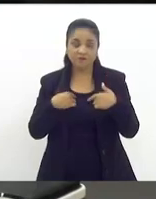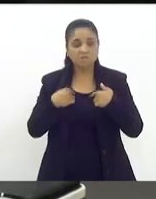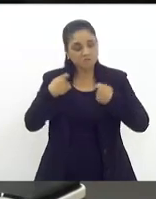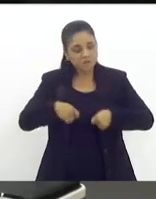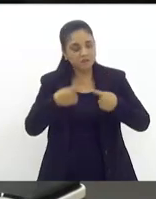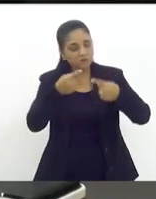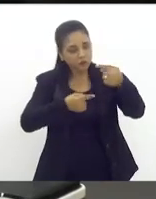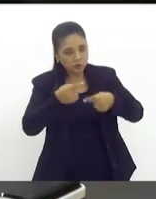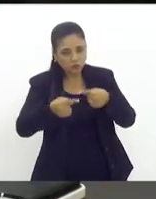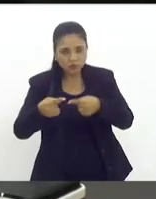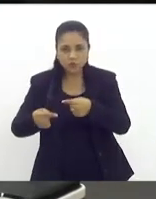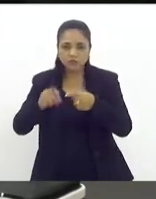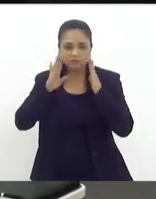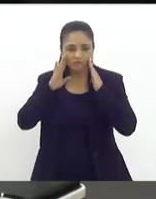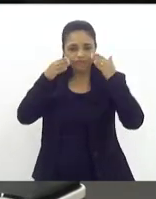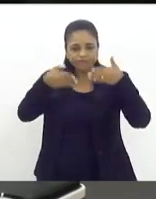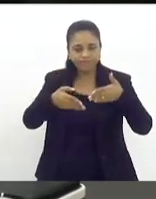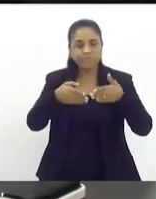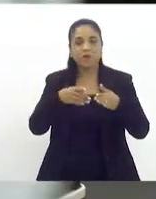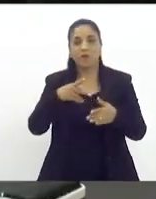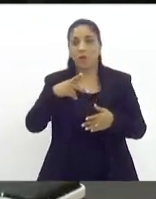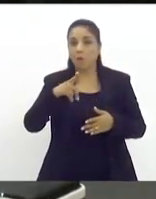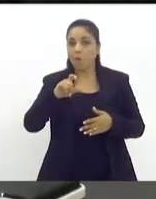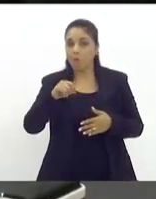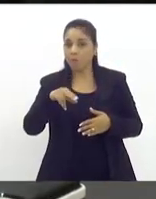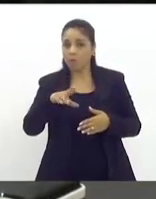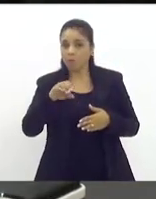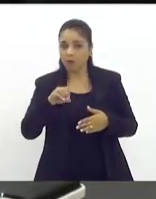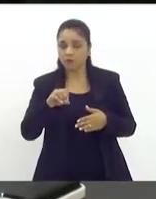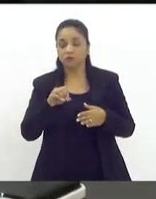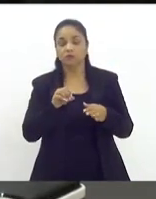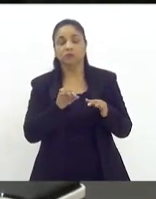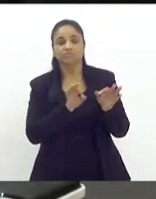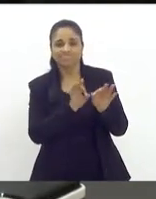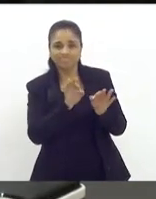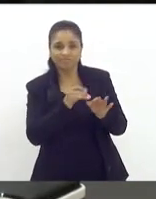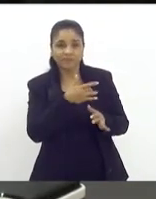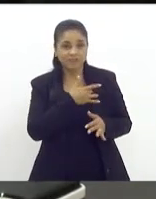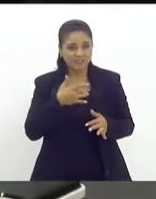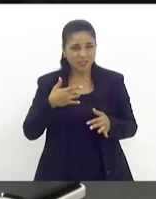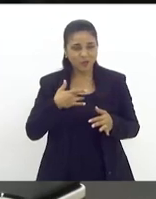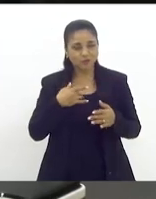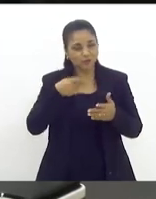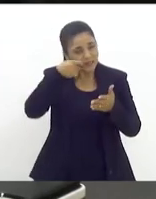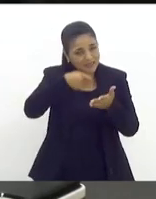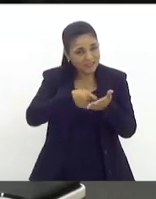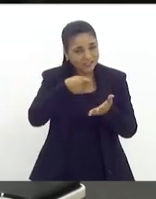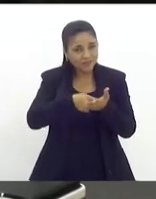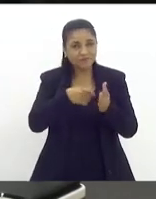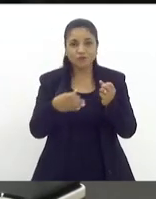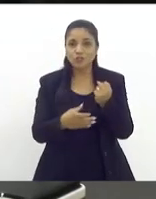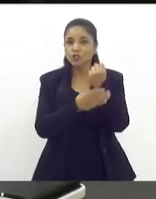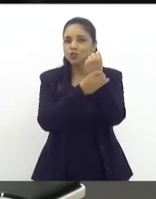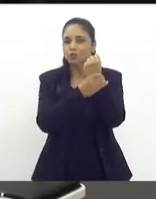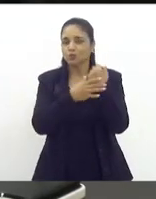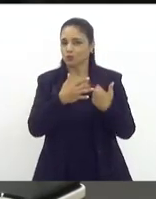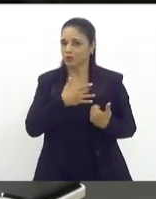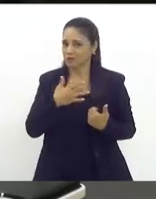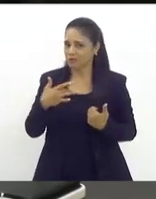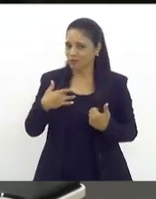debruçar no que diz respeito exclusivamente ao plano de saúde, acaba que nesse confunde, porque ele é muito taxativo quando fala do seguro. E aí